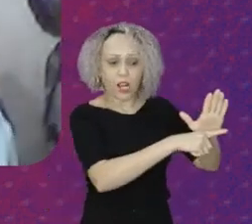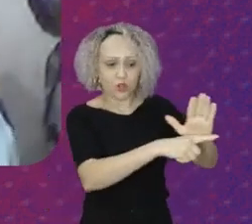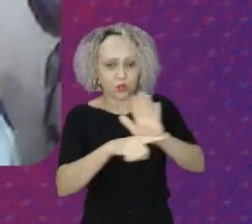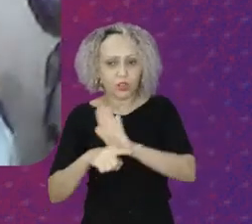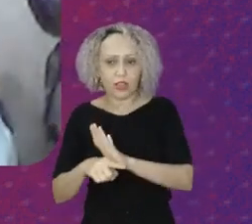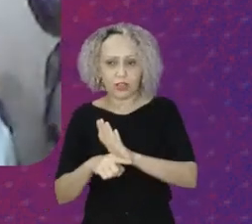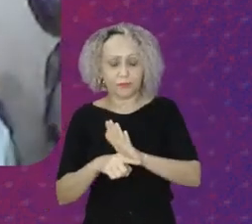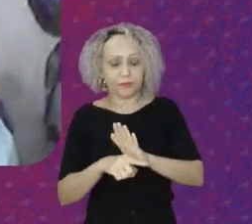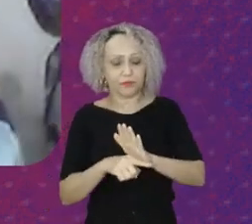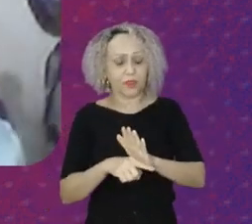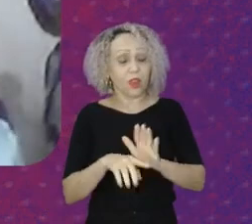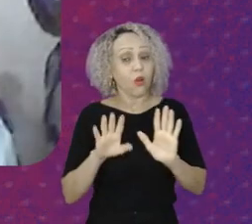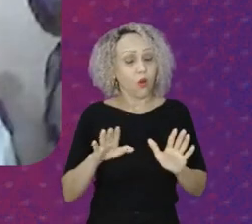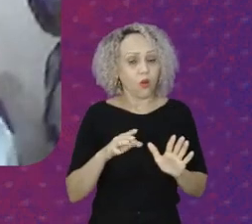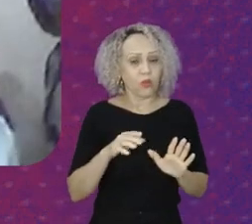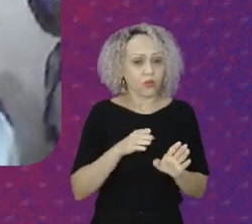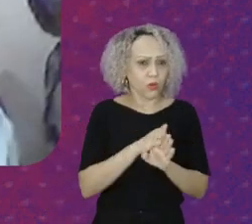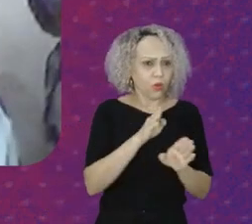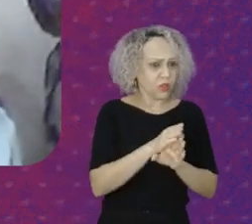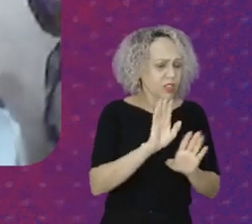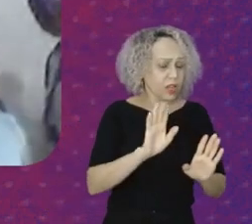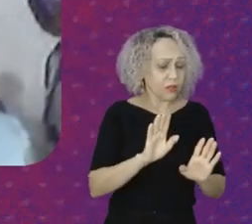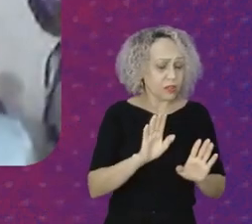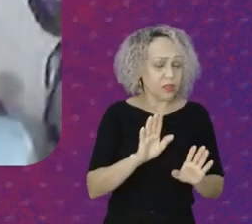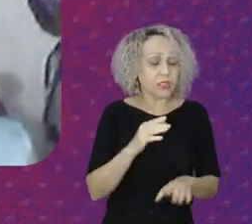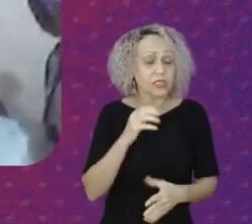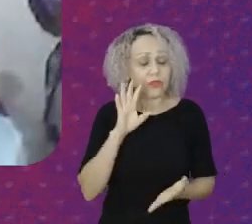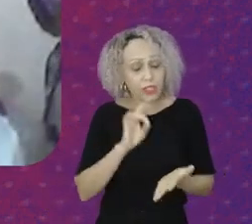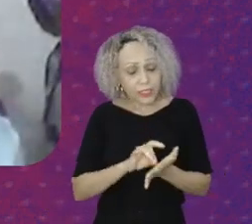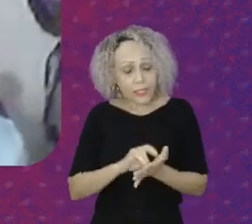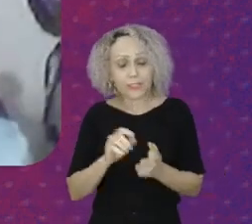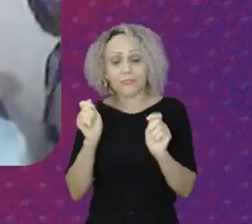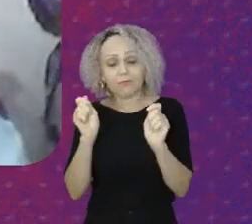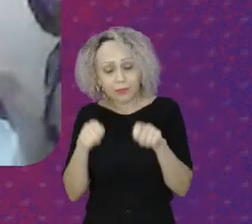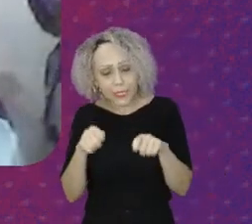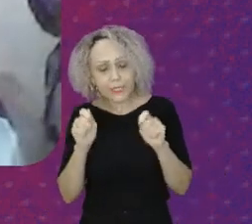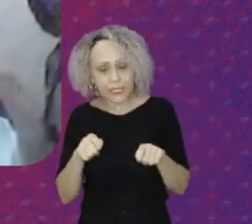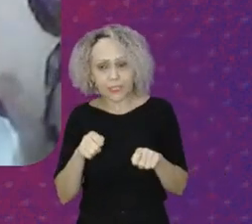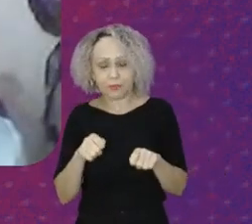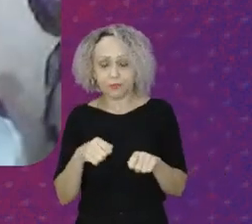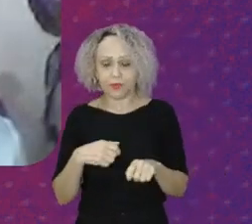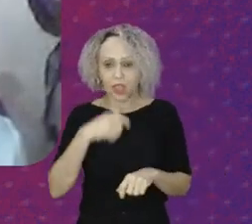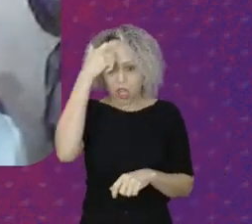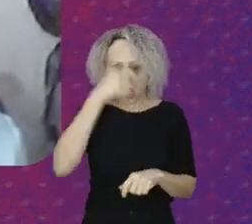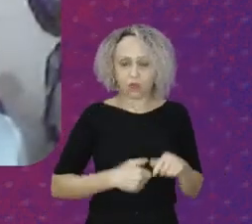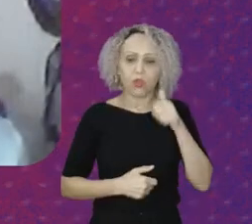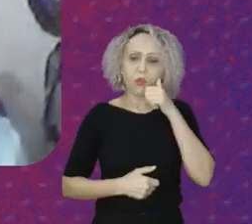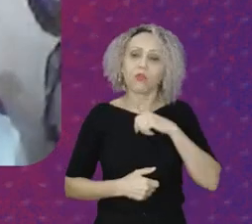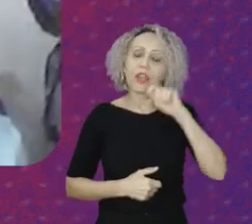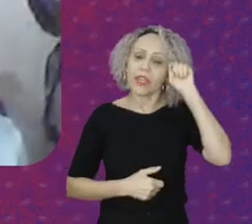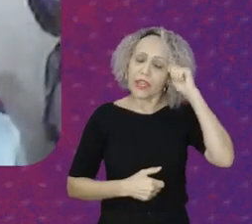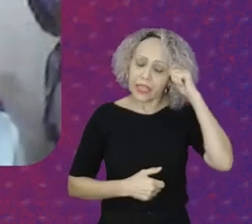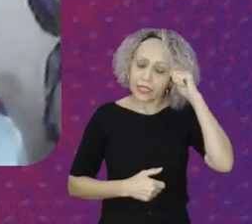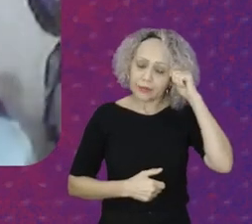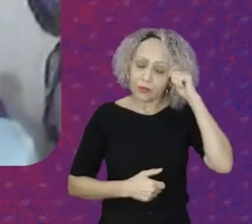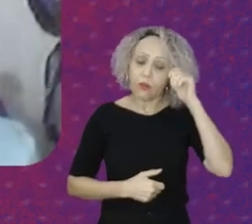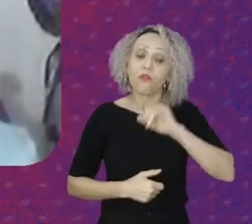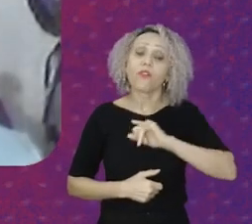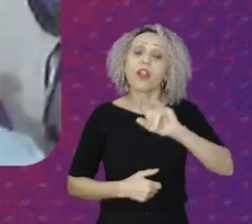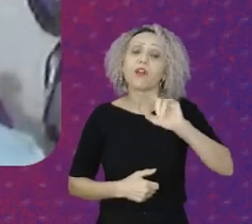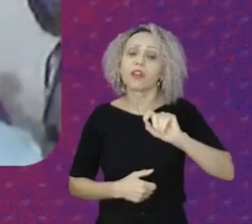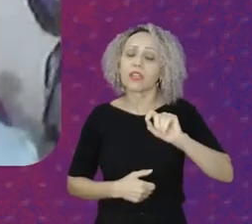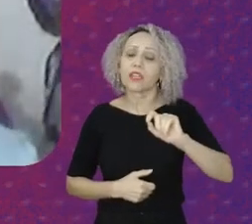uma necessidade, é uma demanda. E, enquanto mulher negra, eu quero sempre dizer, olha, nós aumentamos